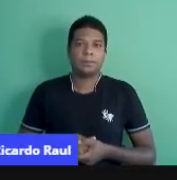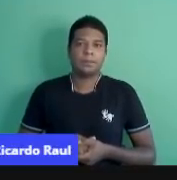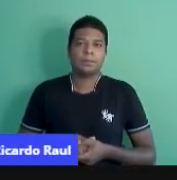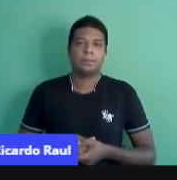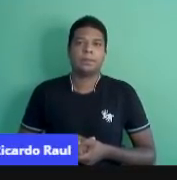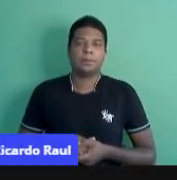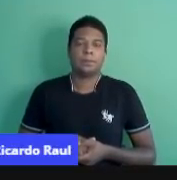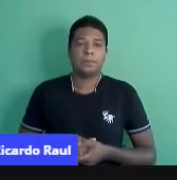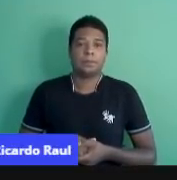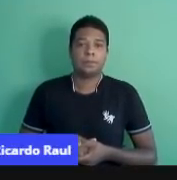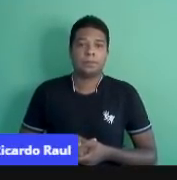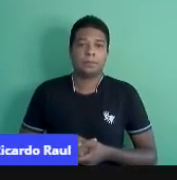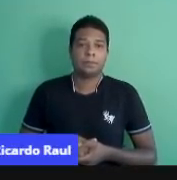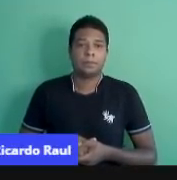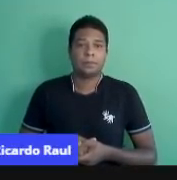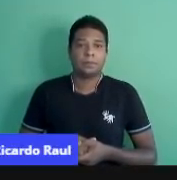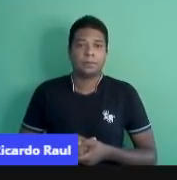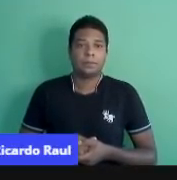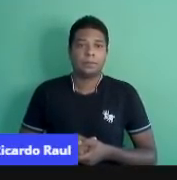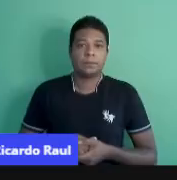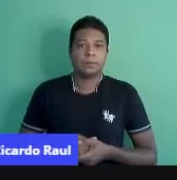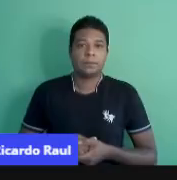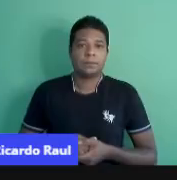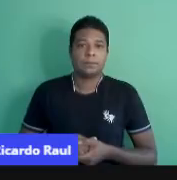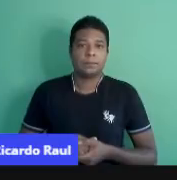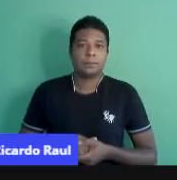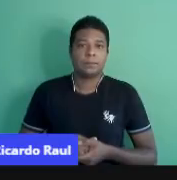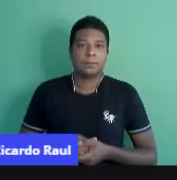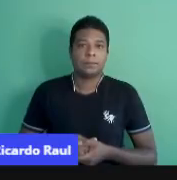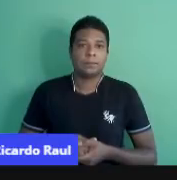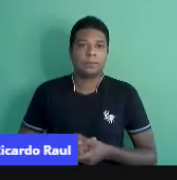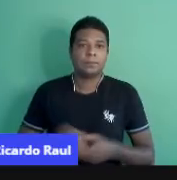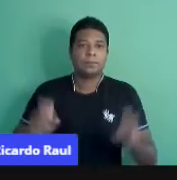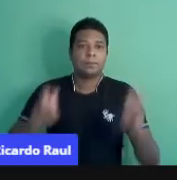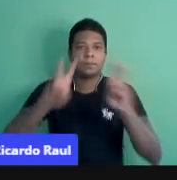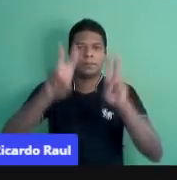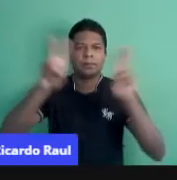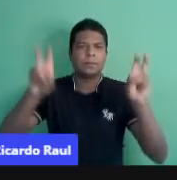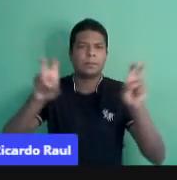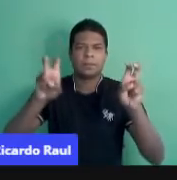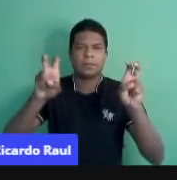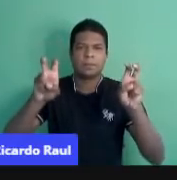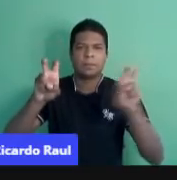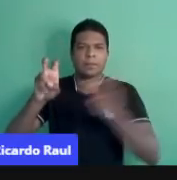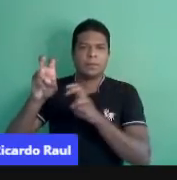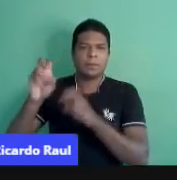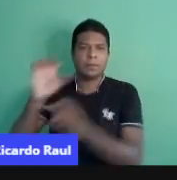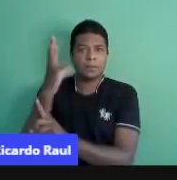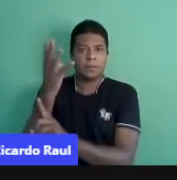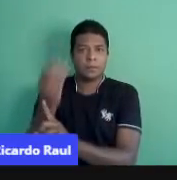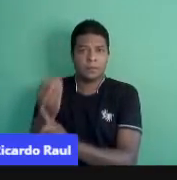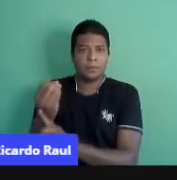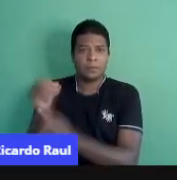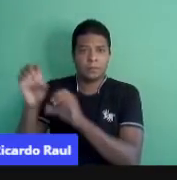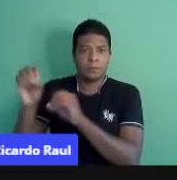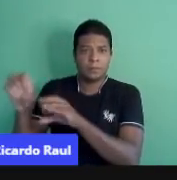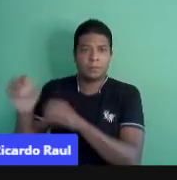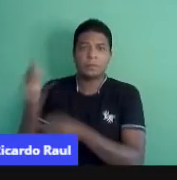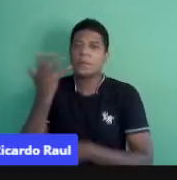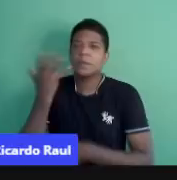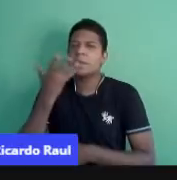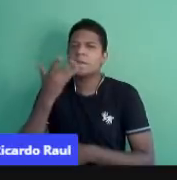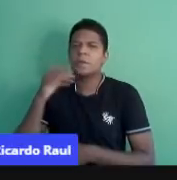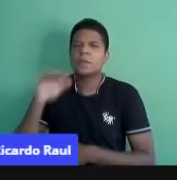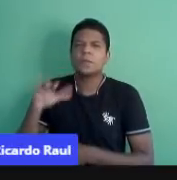E aqui nós retomamos a educação infantil. Como que nós vamos levar essa arte para a educação